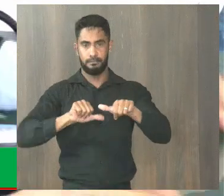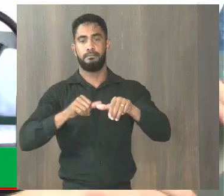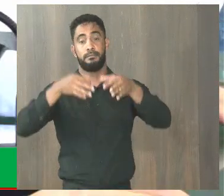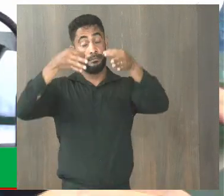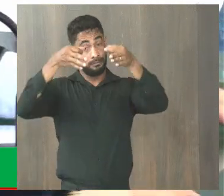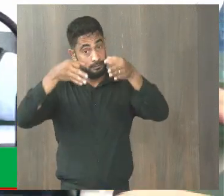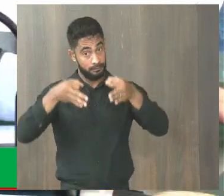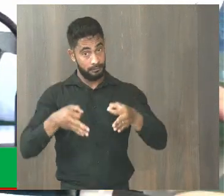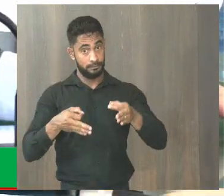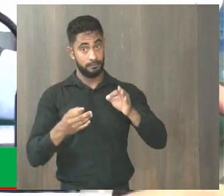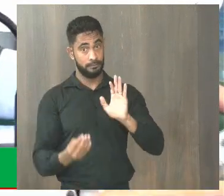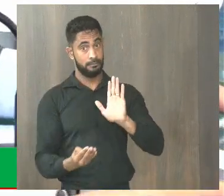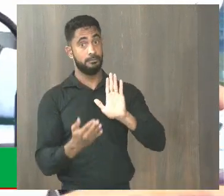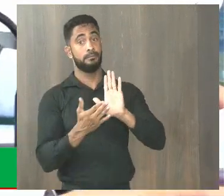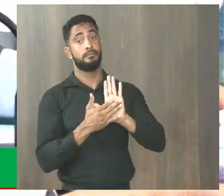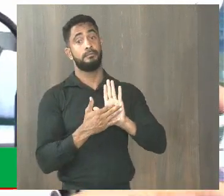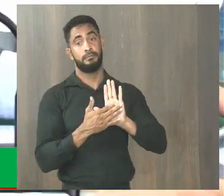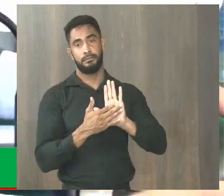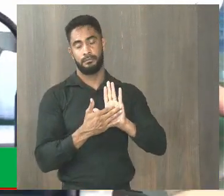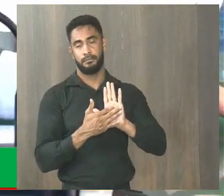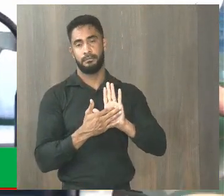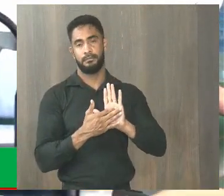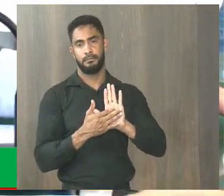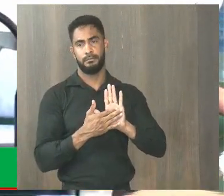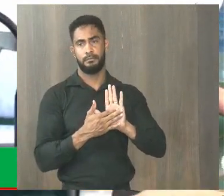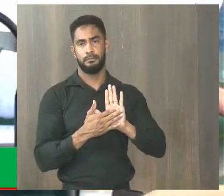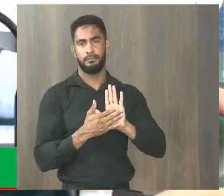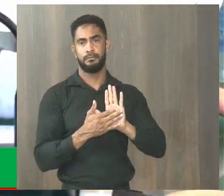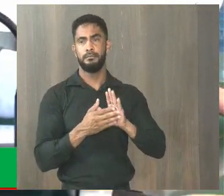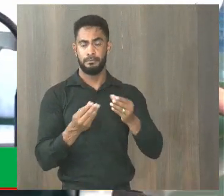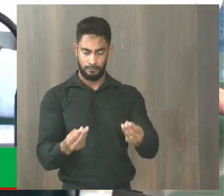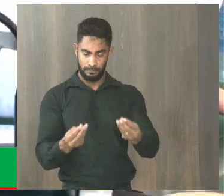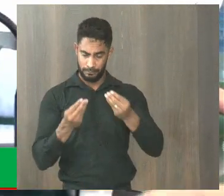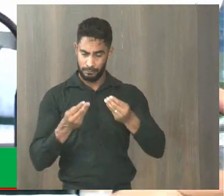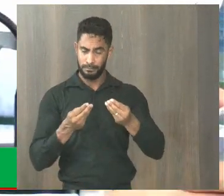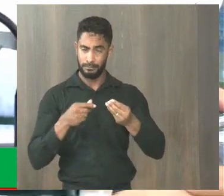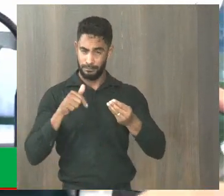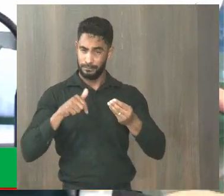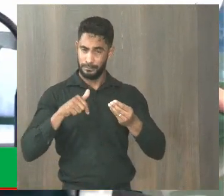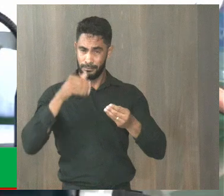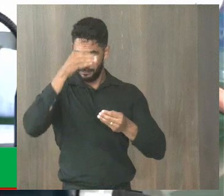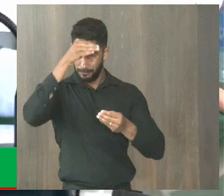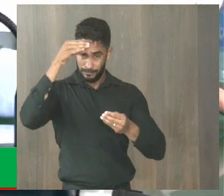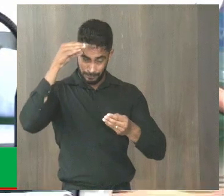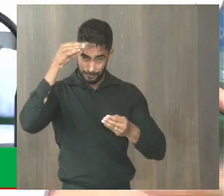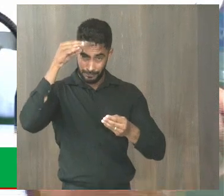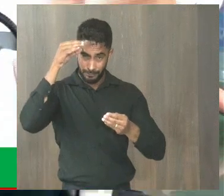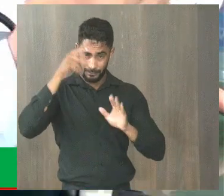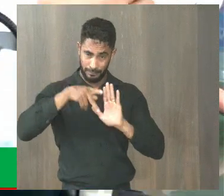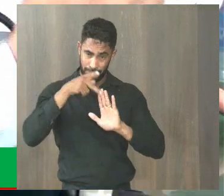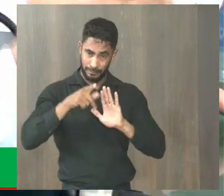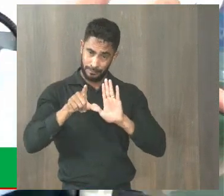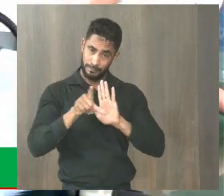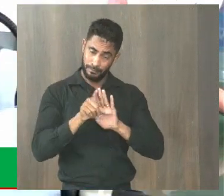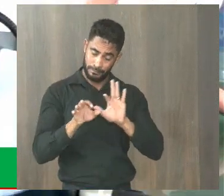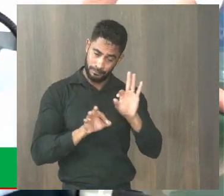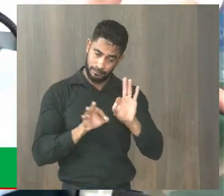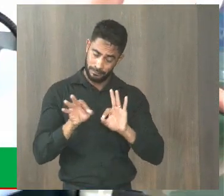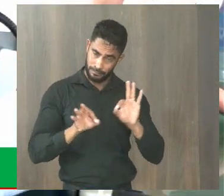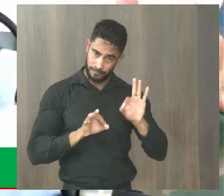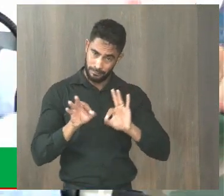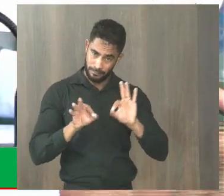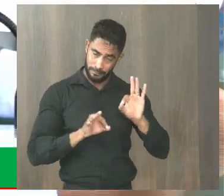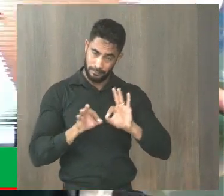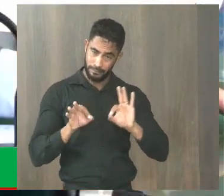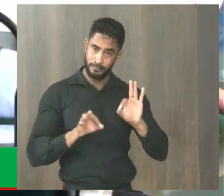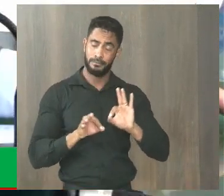correta, e que seja mandado para essa casa um projeto de lei, né, para regularizar, né,